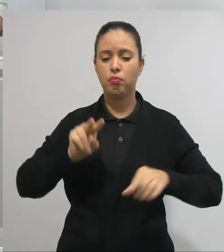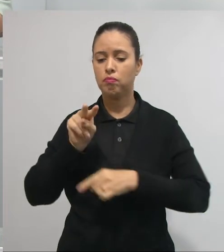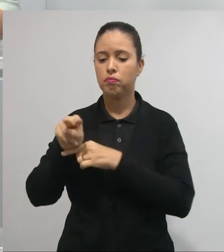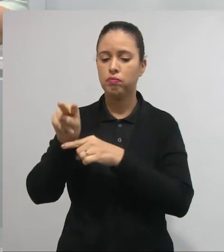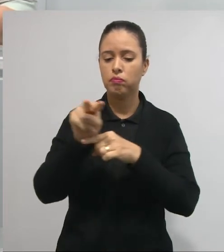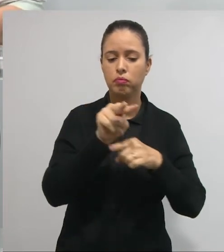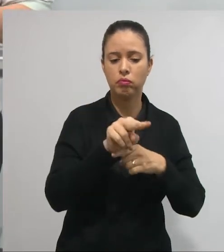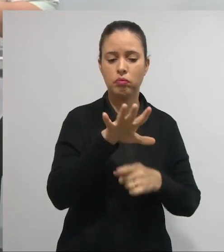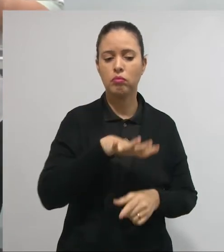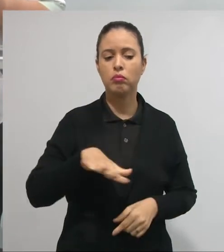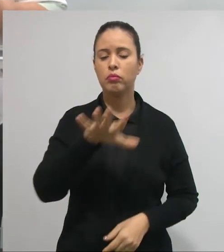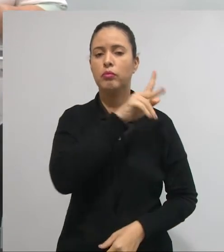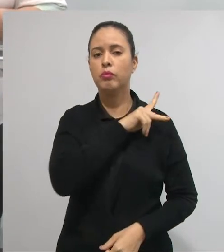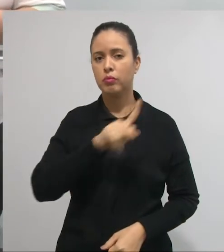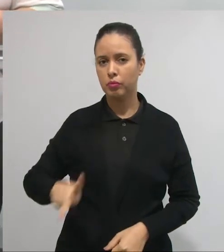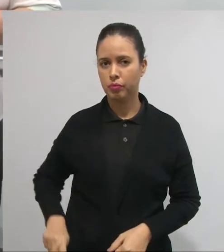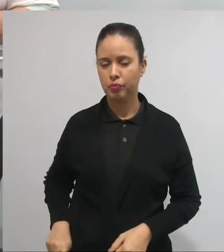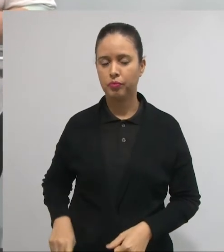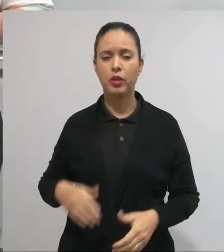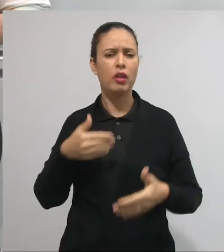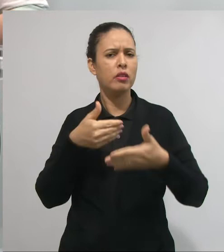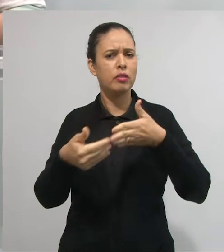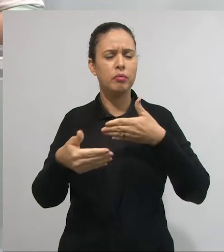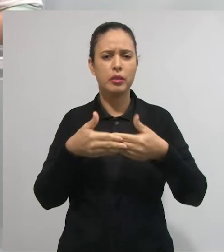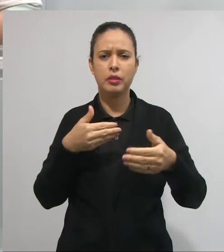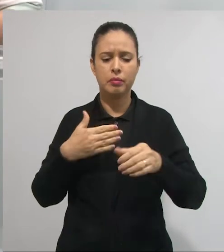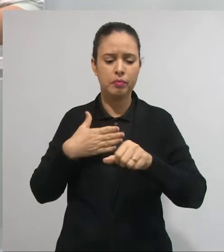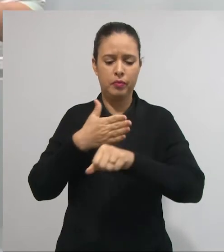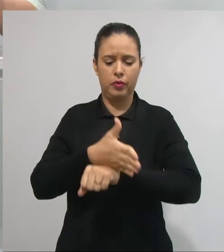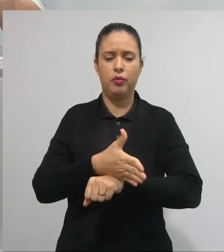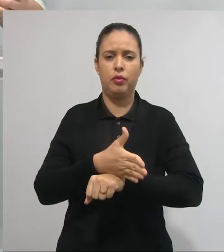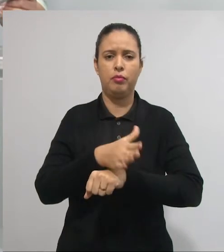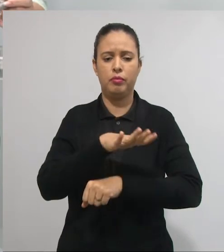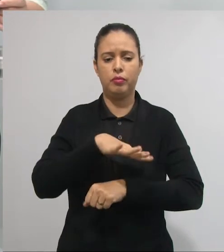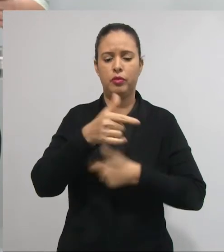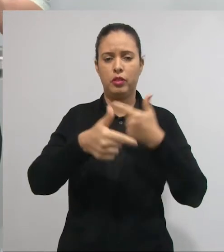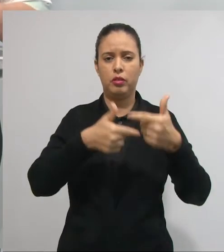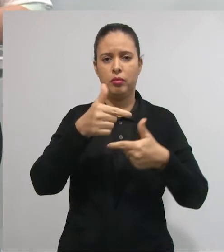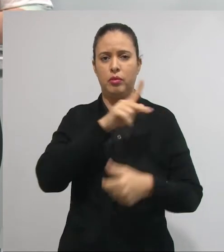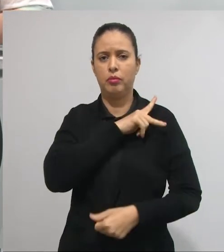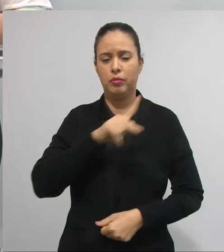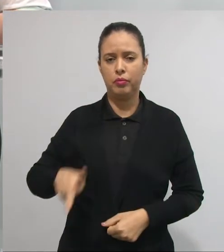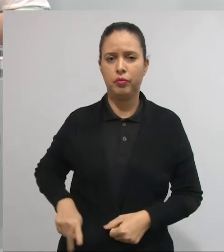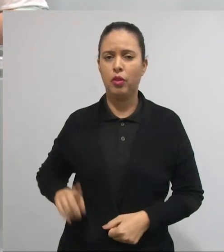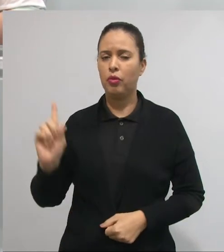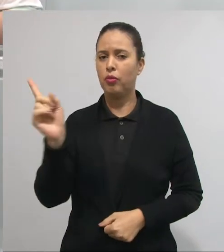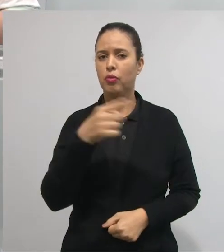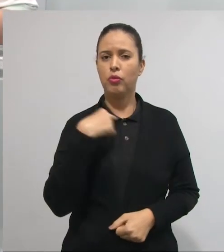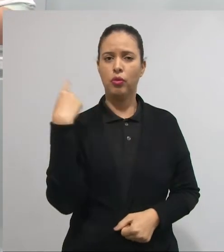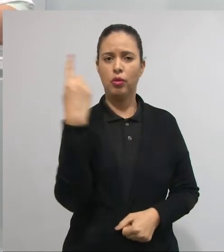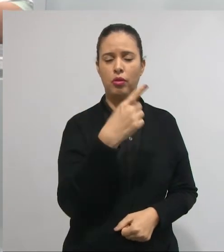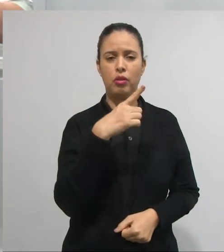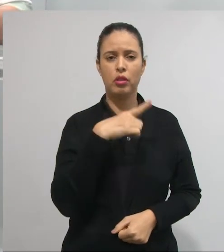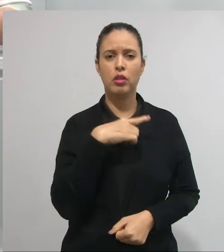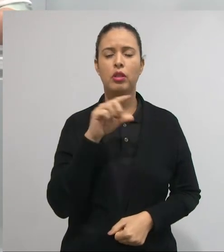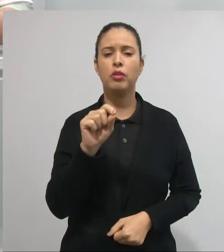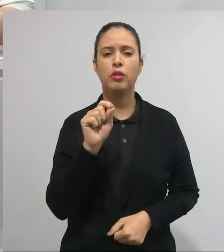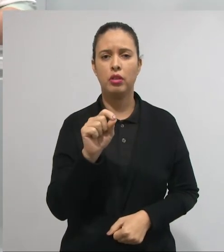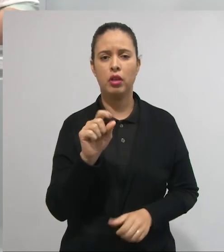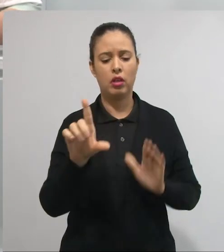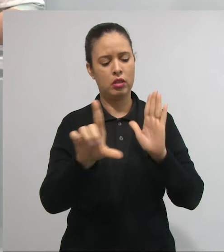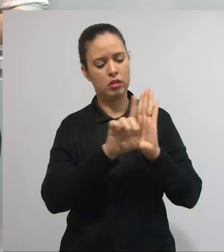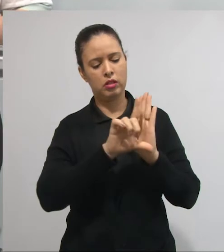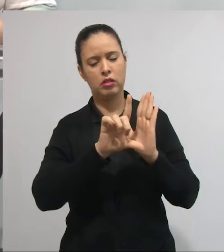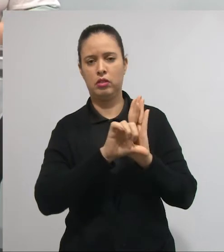falou, independente da forma de ingresso no serviço público, todos nós estamos submetidos à forma da